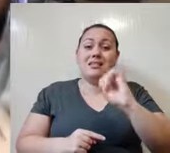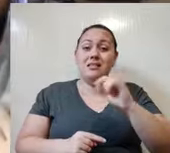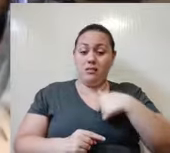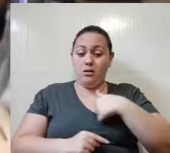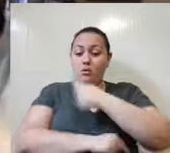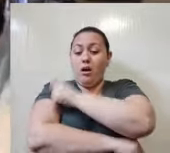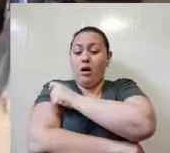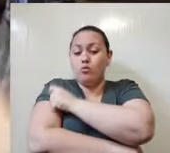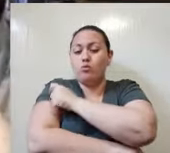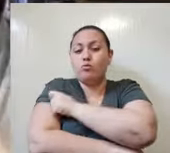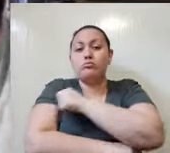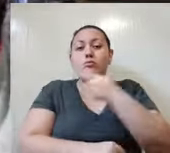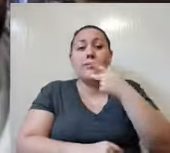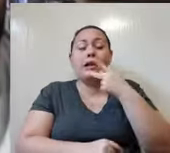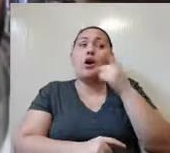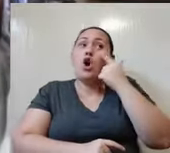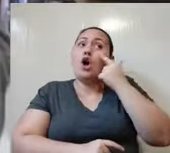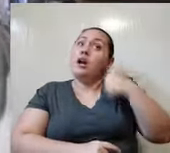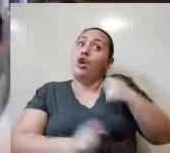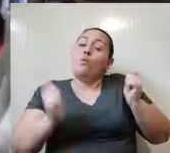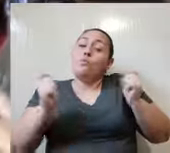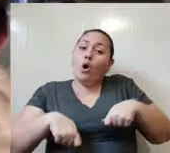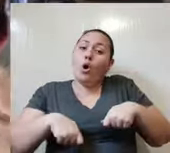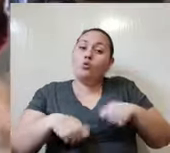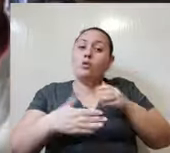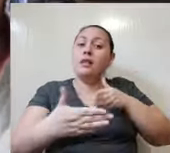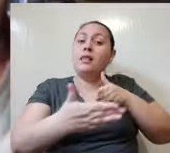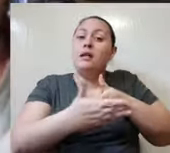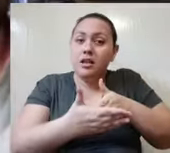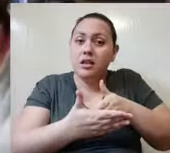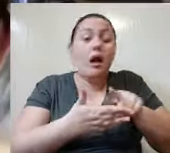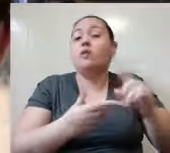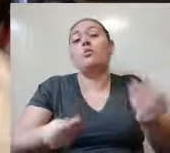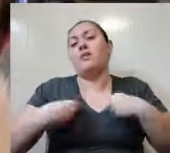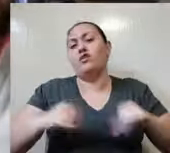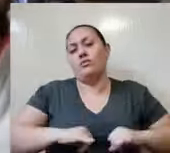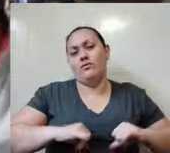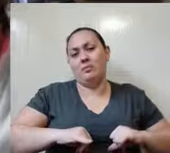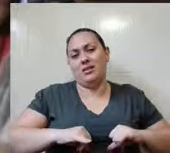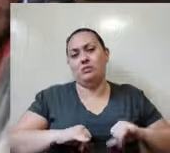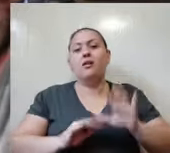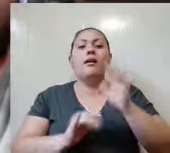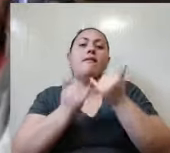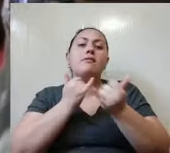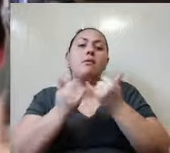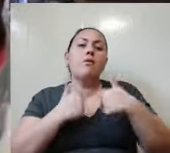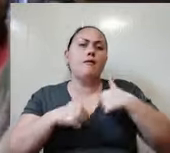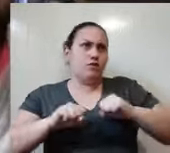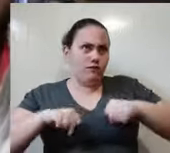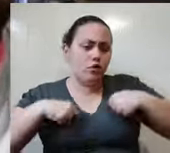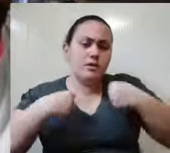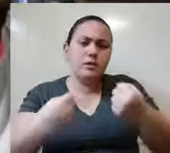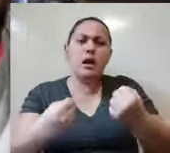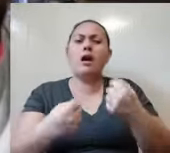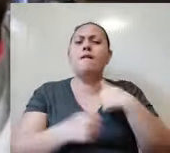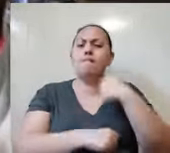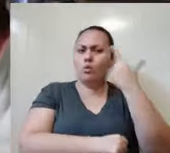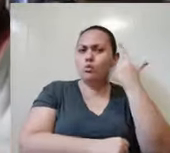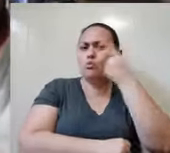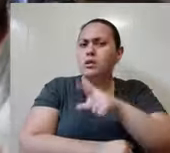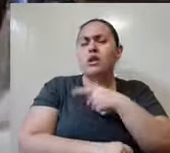poder dizer, é o que eu posso dar. Eu vou me esforçar, eu vou conseguir, vou tirar um 7, vou passar e tá muito